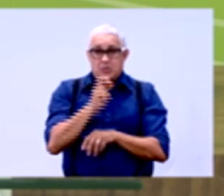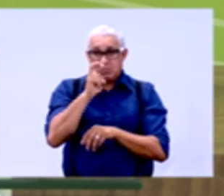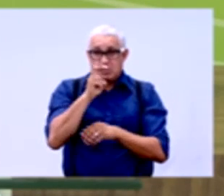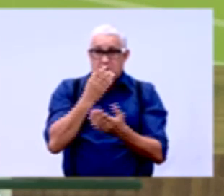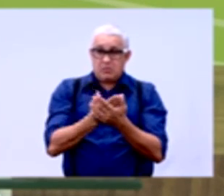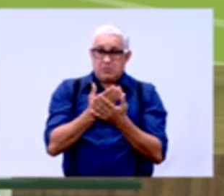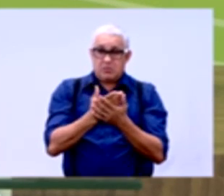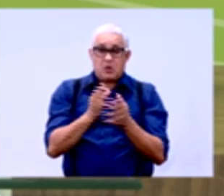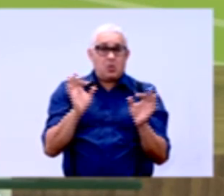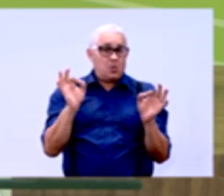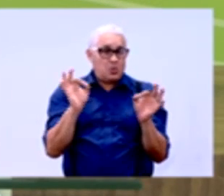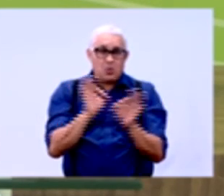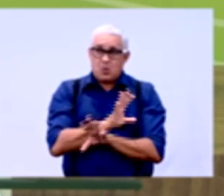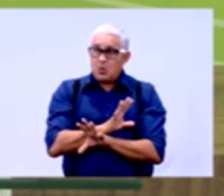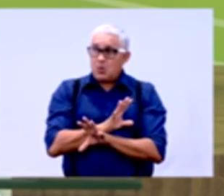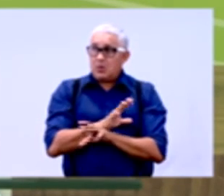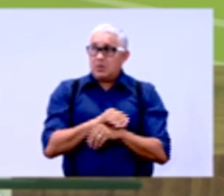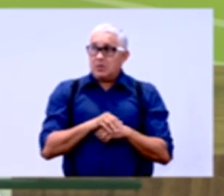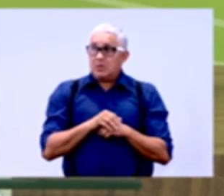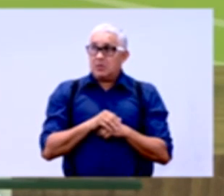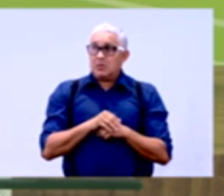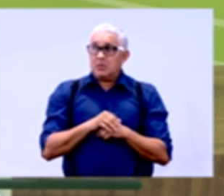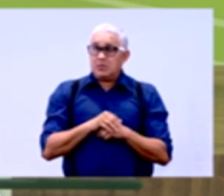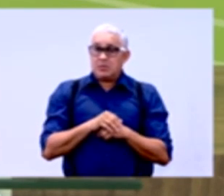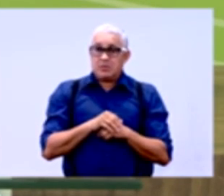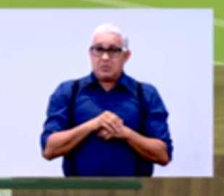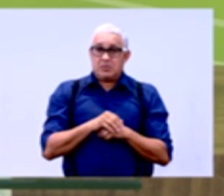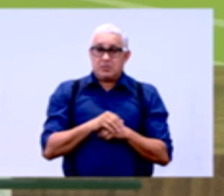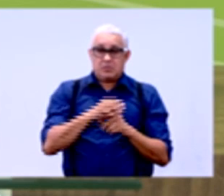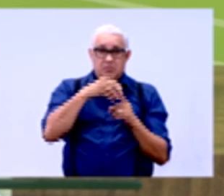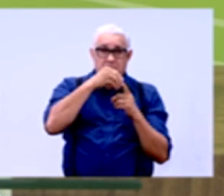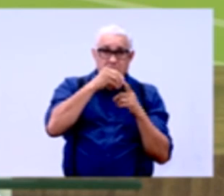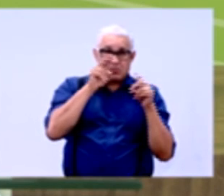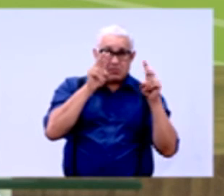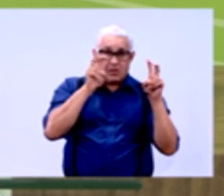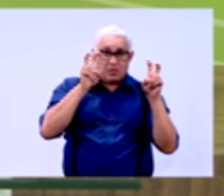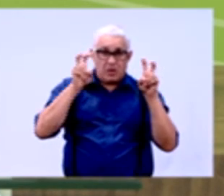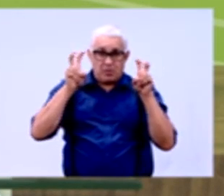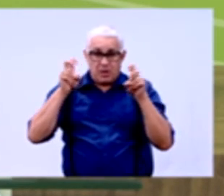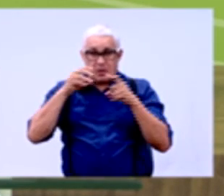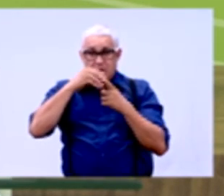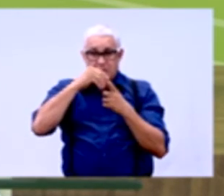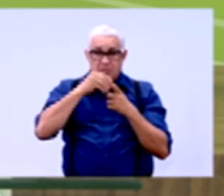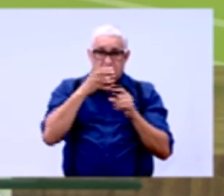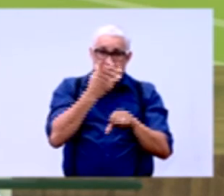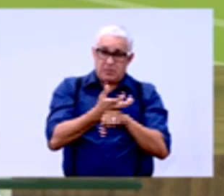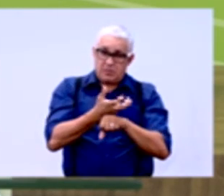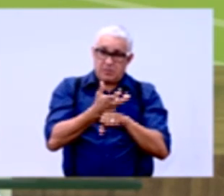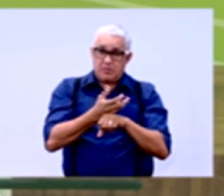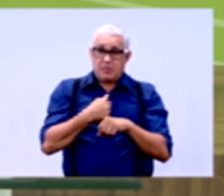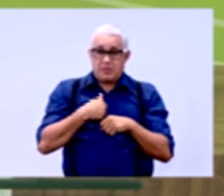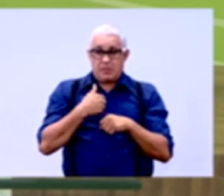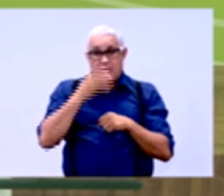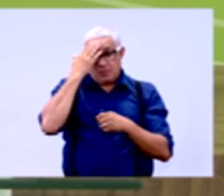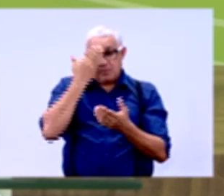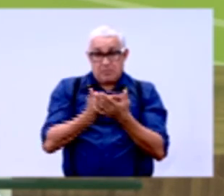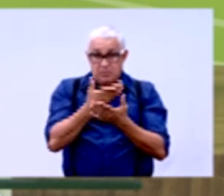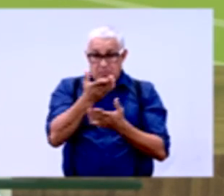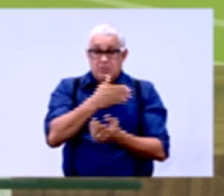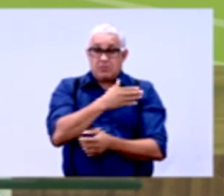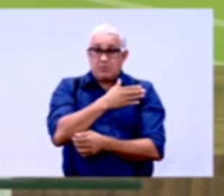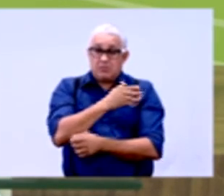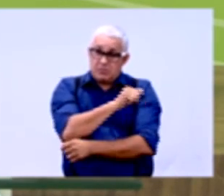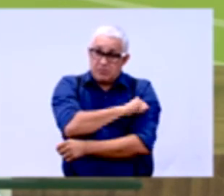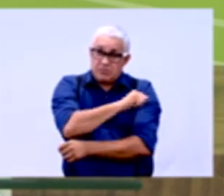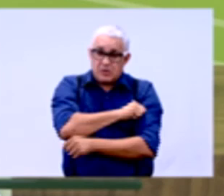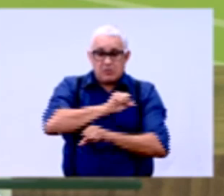aula fechando os temas principais, né? Um dos temas principais dessa disciplina. Eu creio que os alunos puderam ter